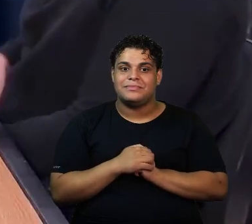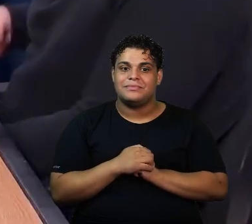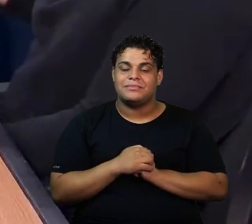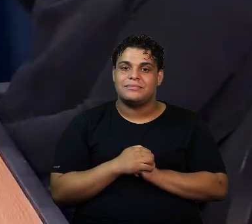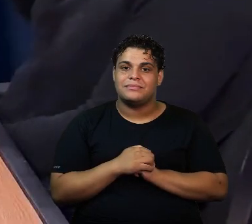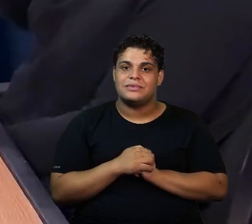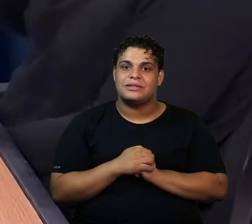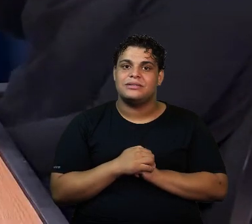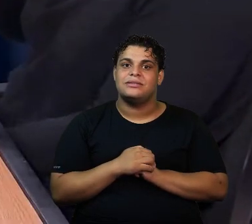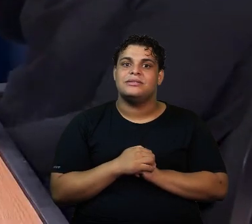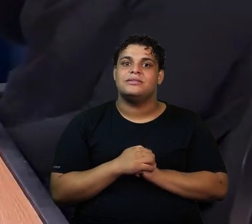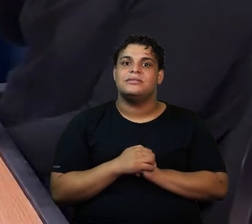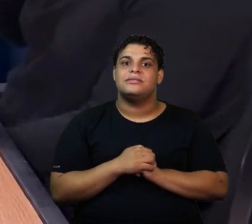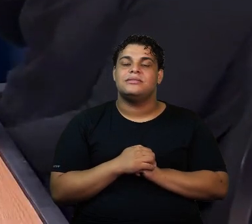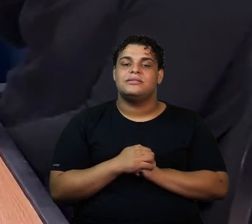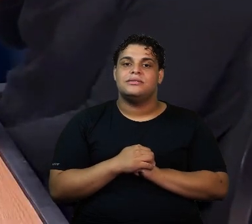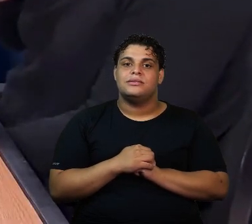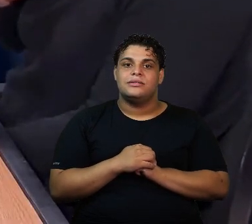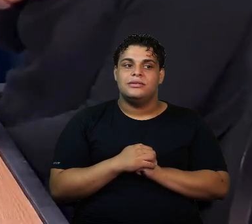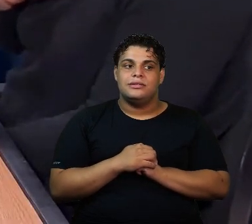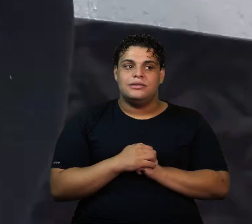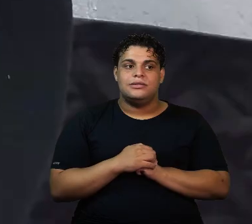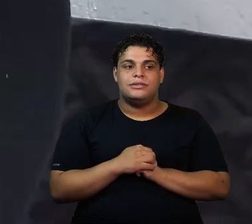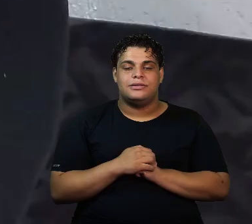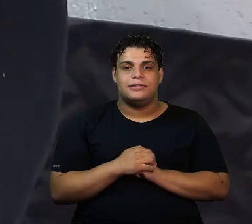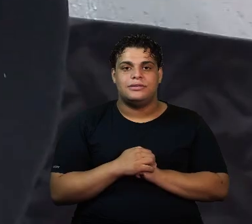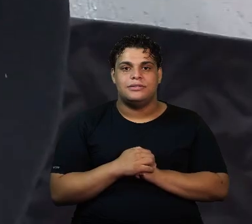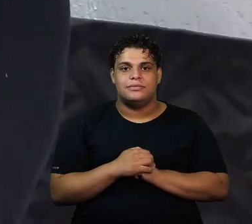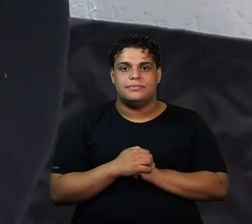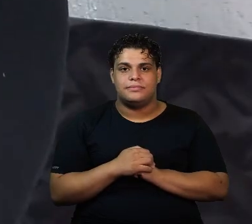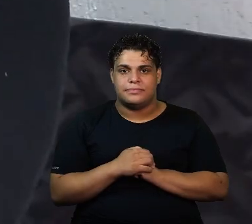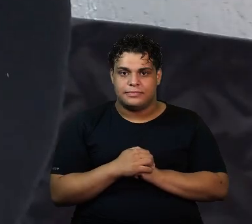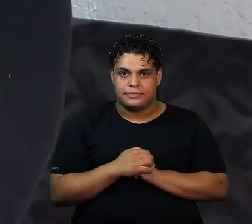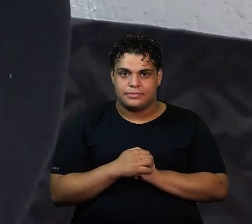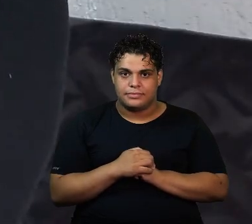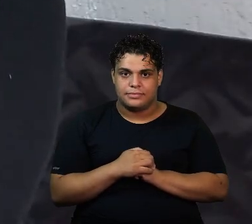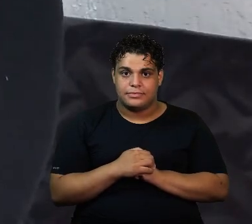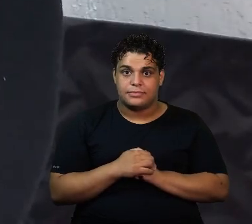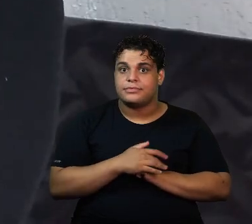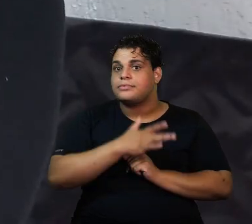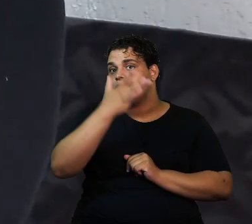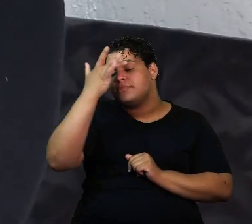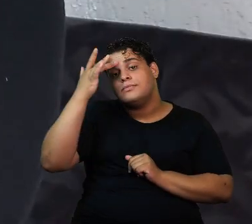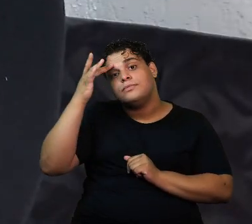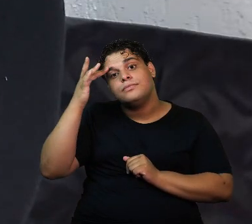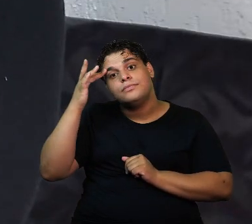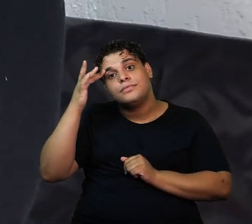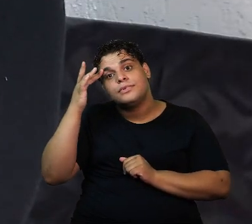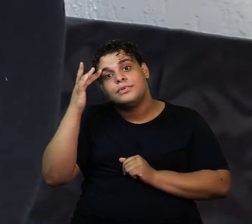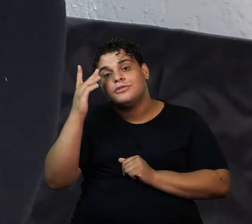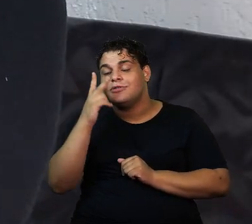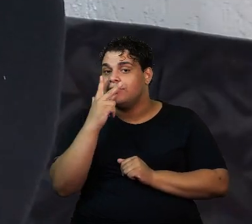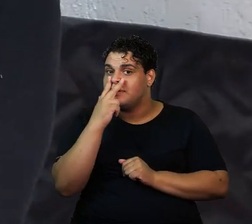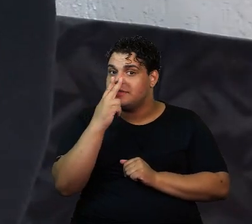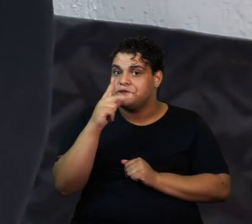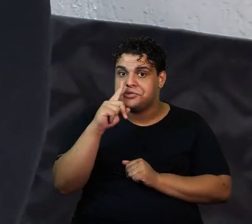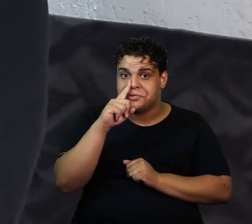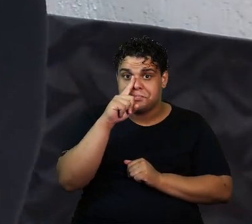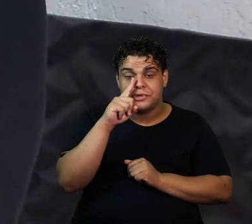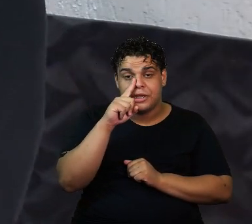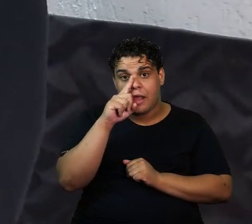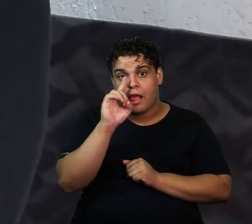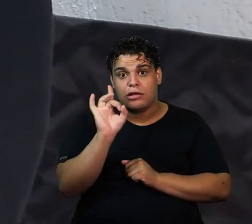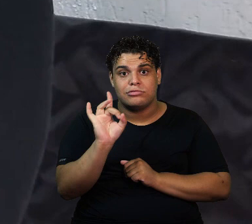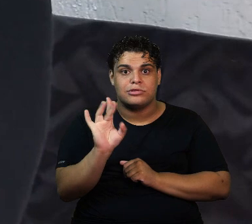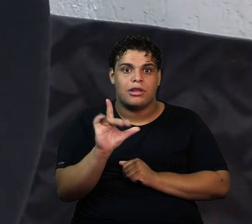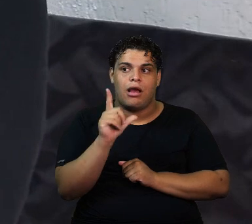ia comentar essa questão, né, que você falou, que realmente as pessoas, elas pensam que o perigo é só